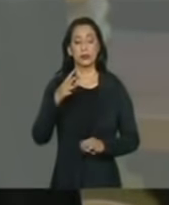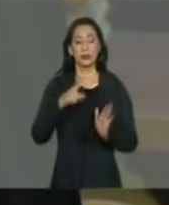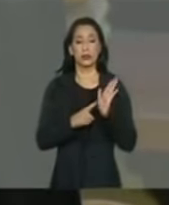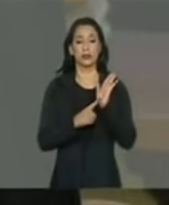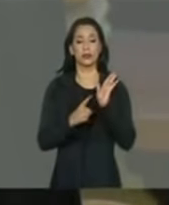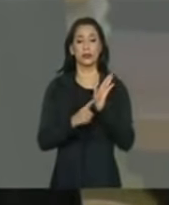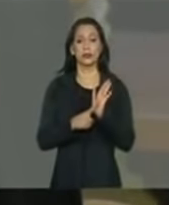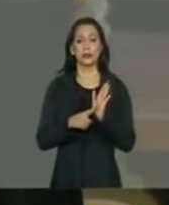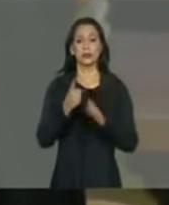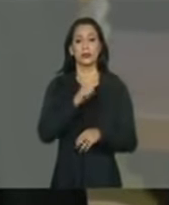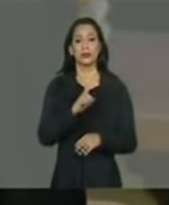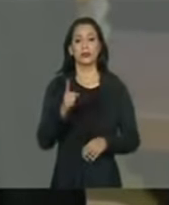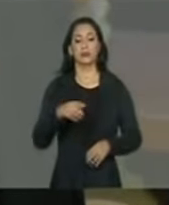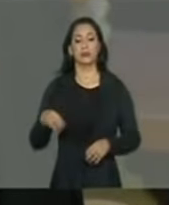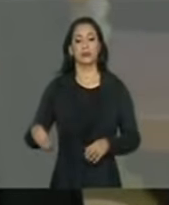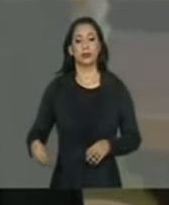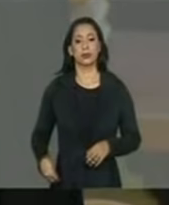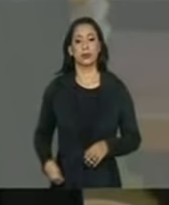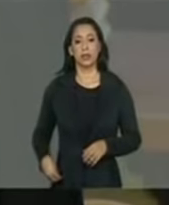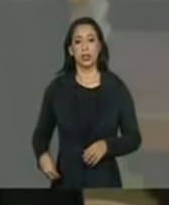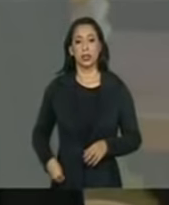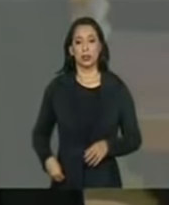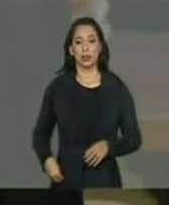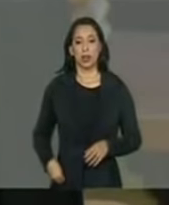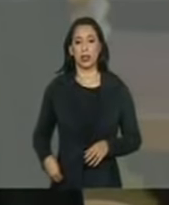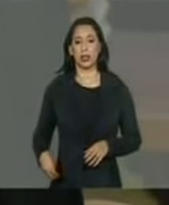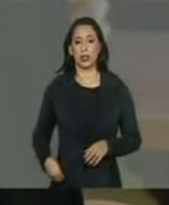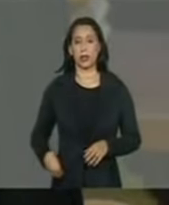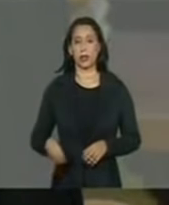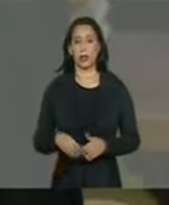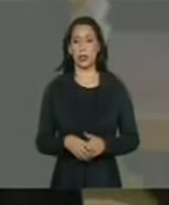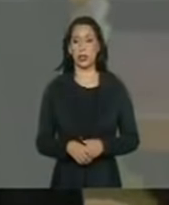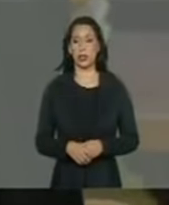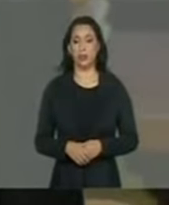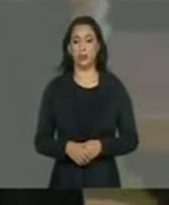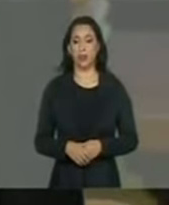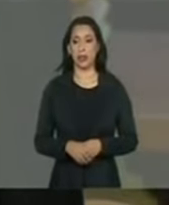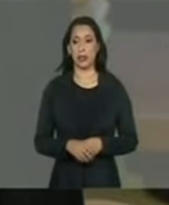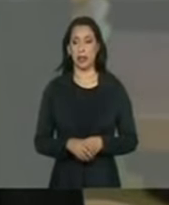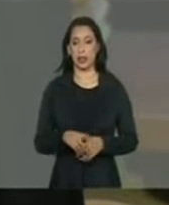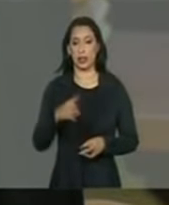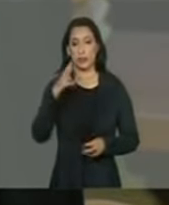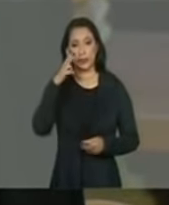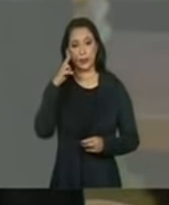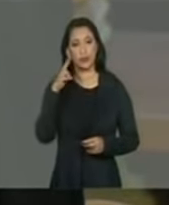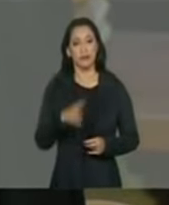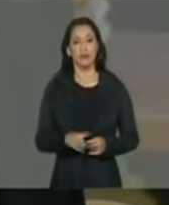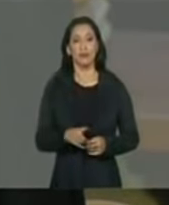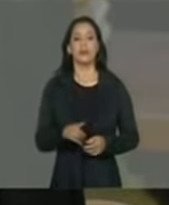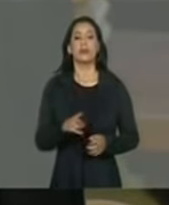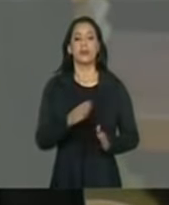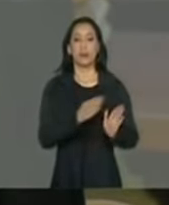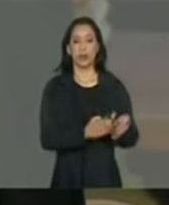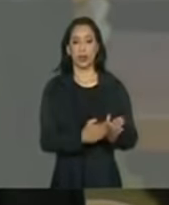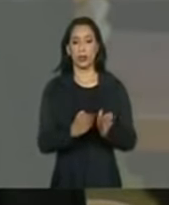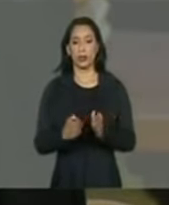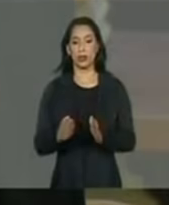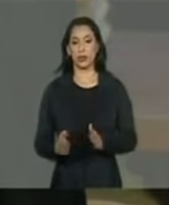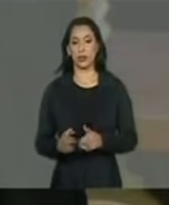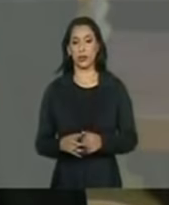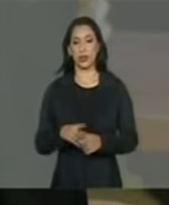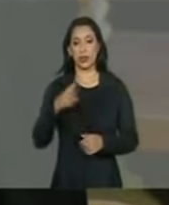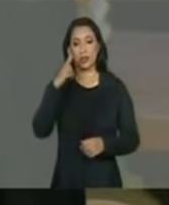culpabilidade nomes à parte o texto funcional é claro ao dispor que sem trânsito em julgado não a culpa